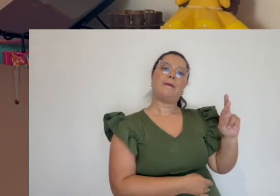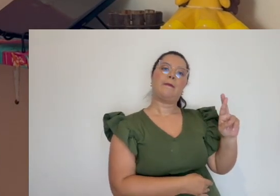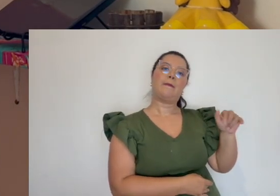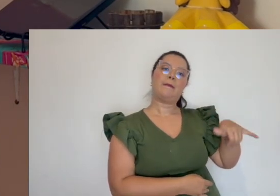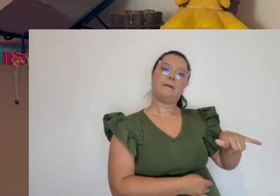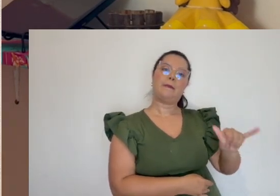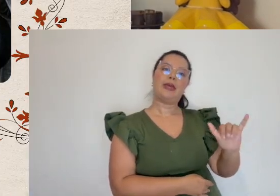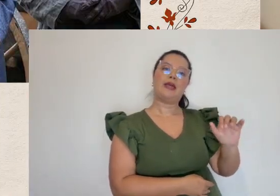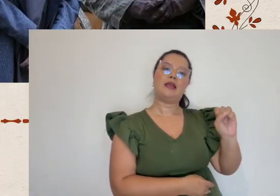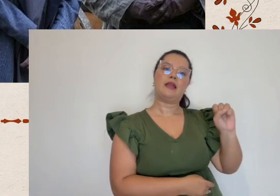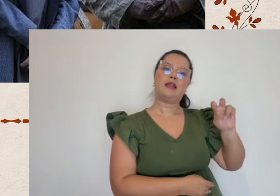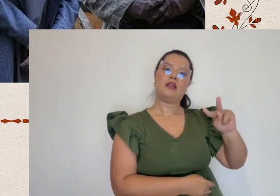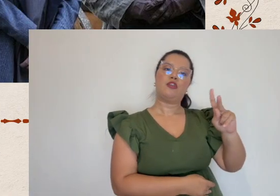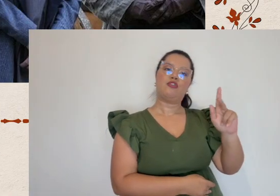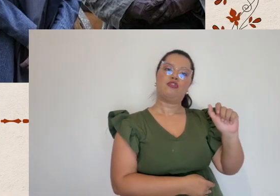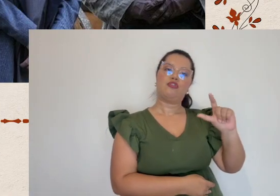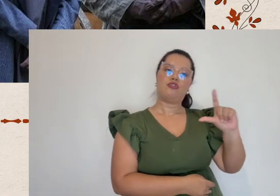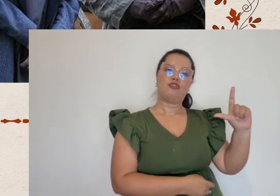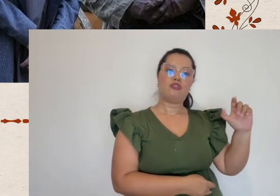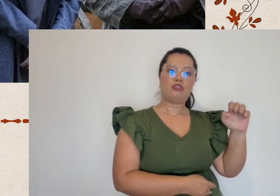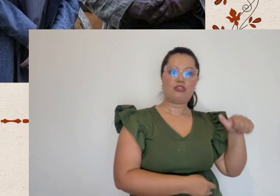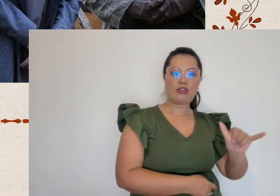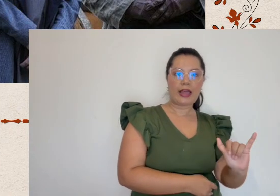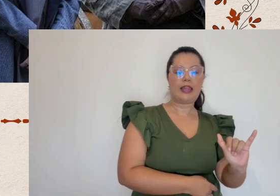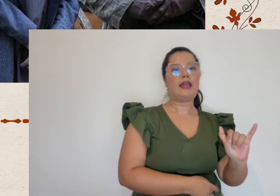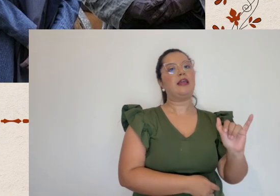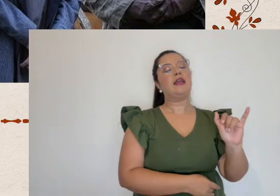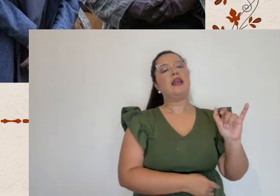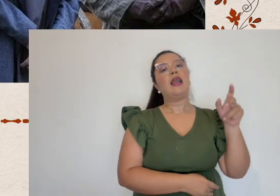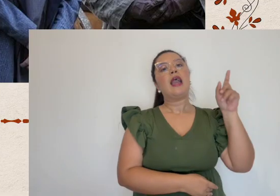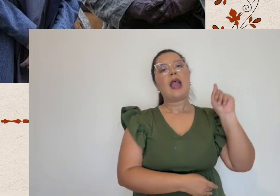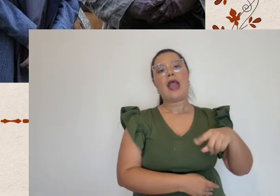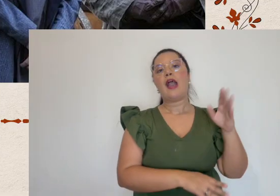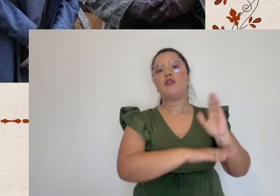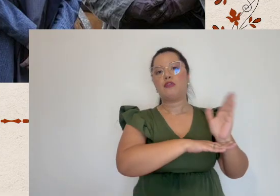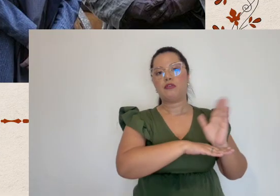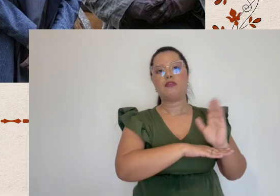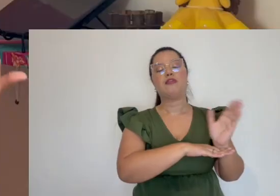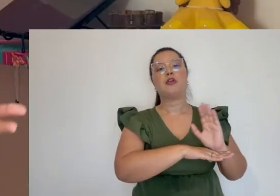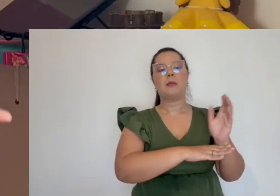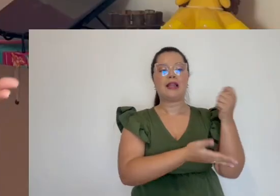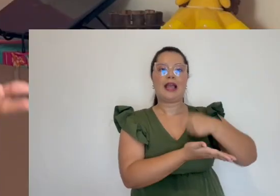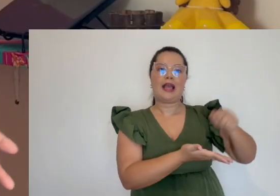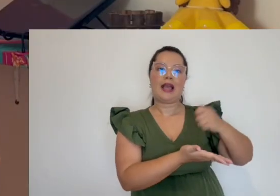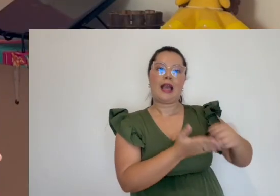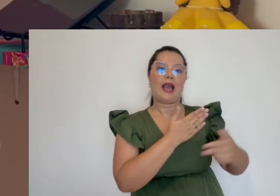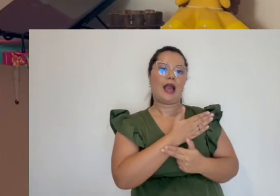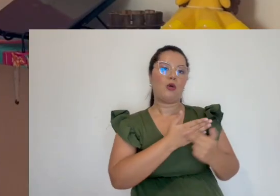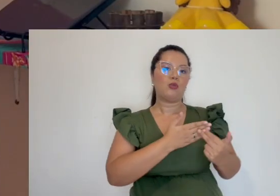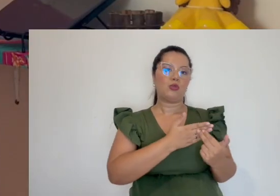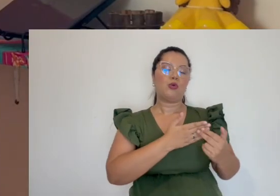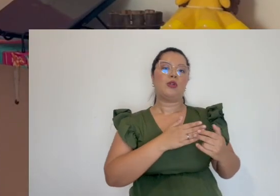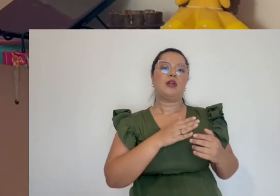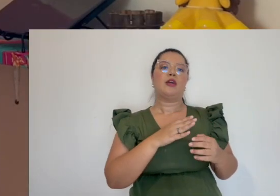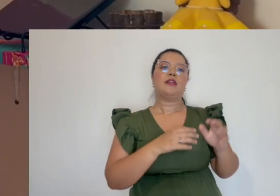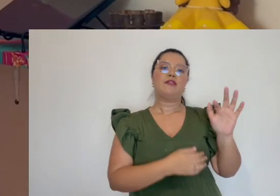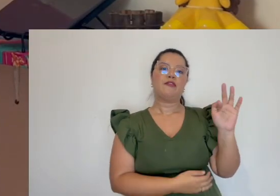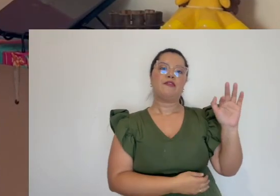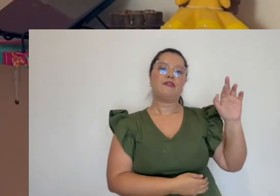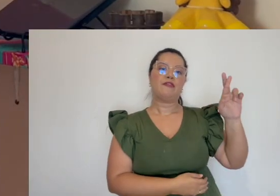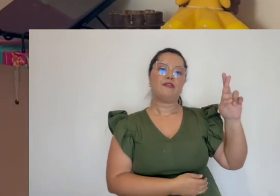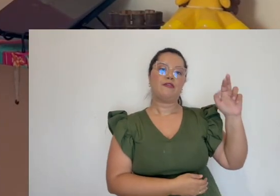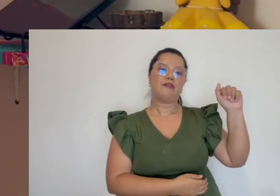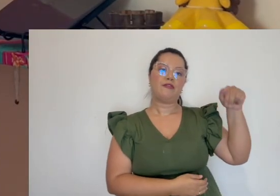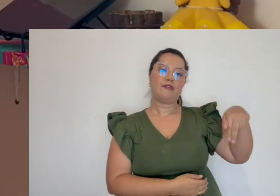disso é Mary Shelley, que é um filme muito bom sobre a escritora, né, a autora de Frankenstein. E esse